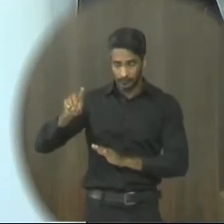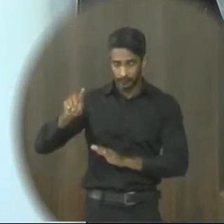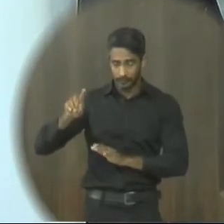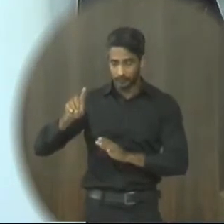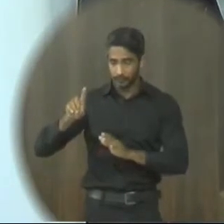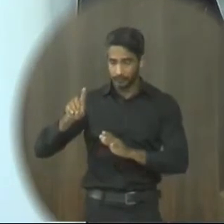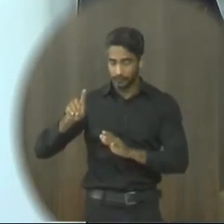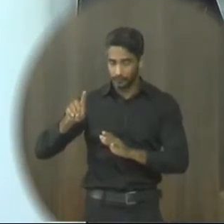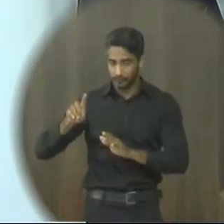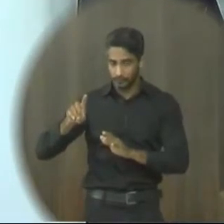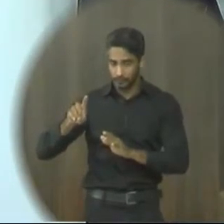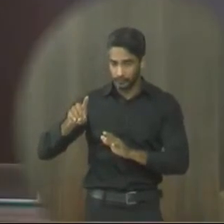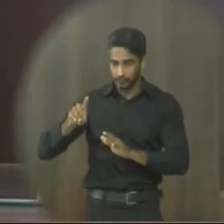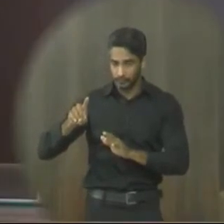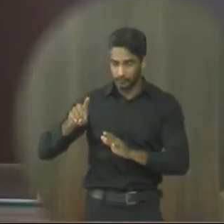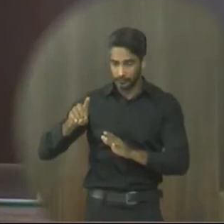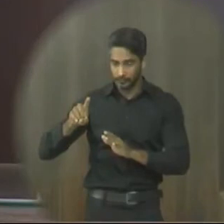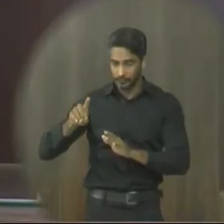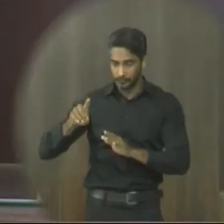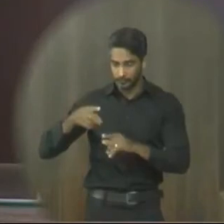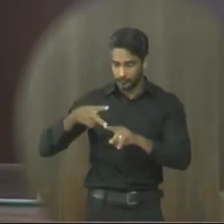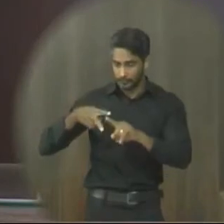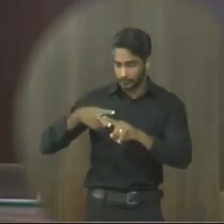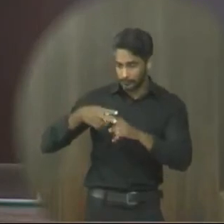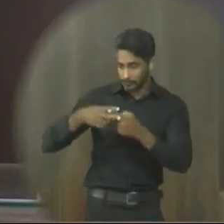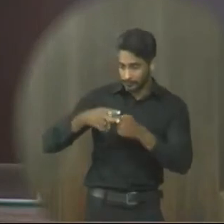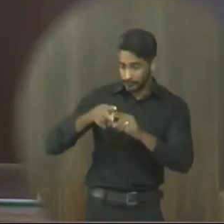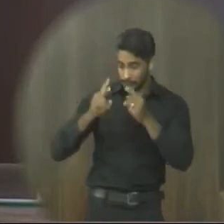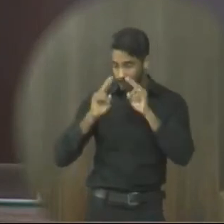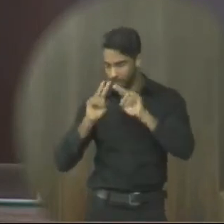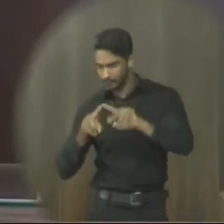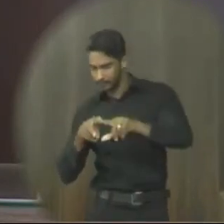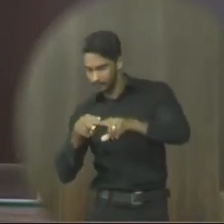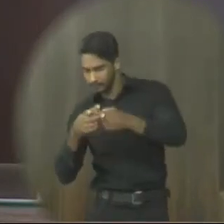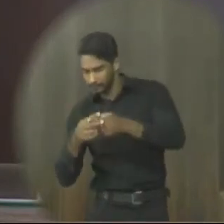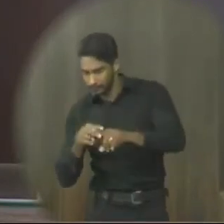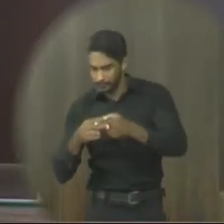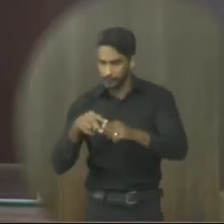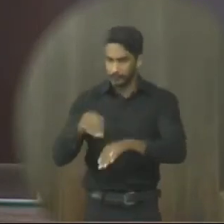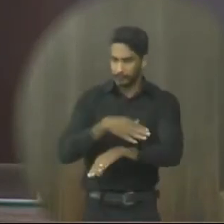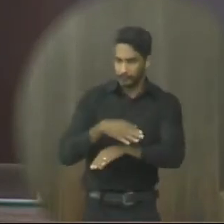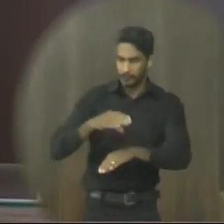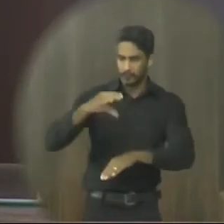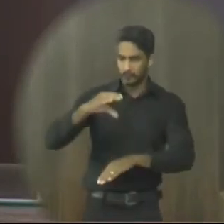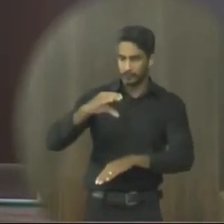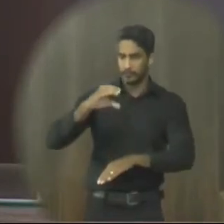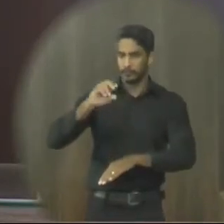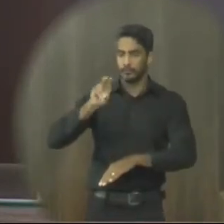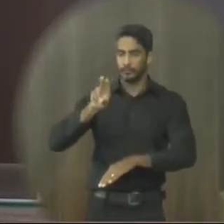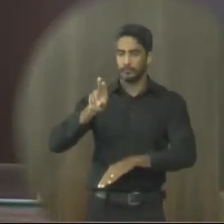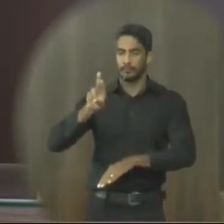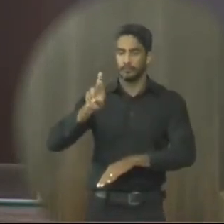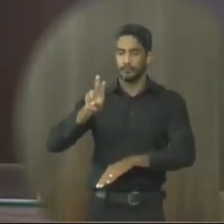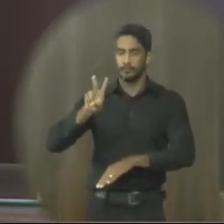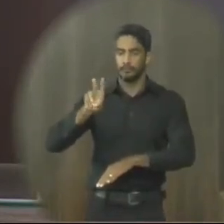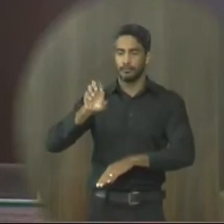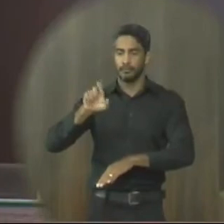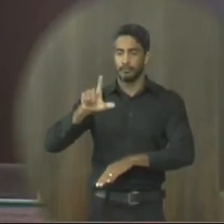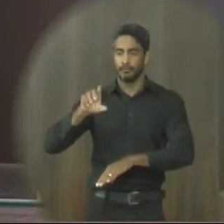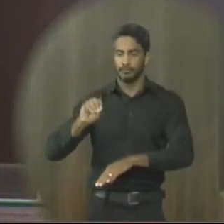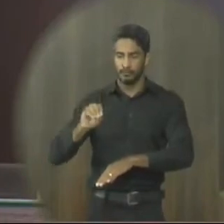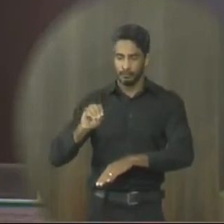se viabilizar a pavimentação asfáltica ou calçamento na rua Curvelo, a partir do